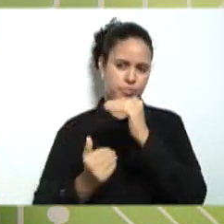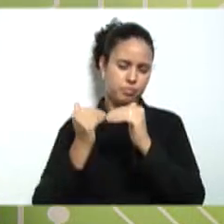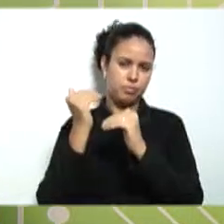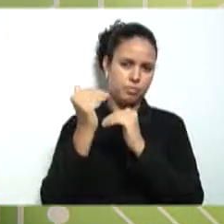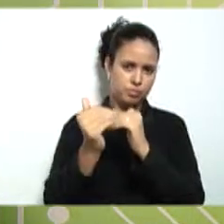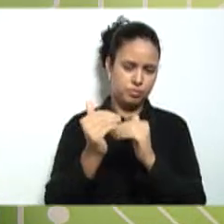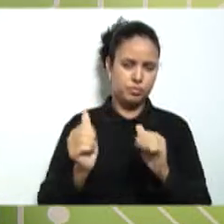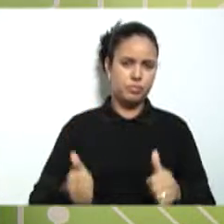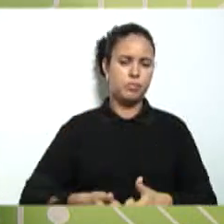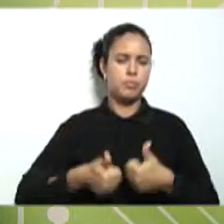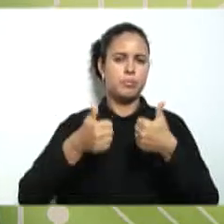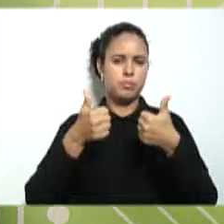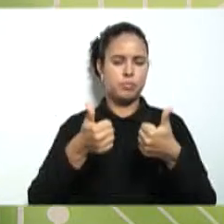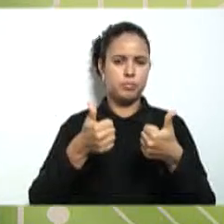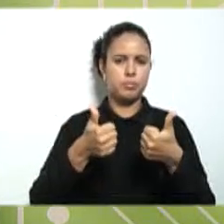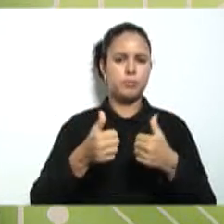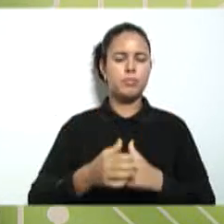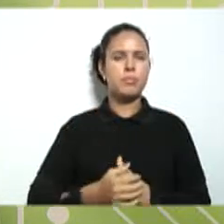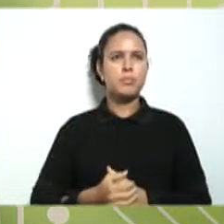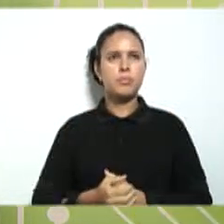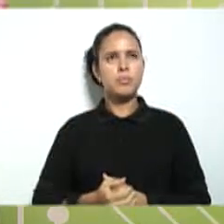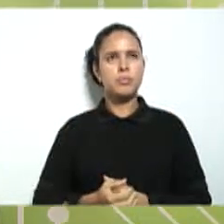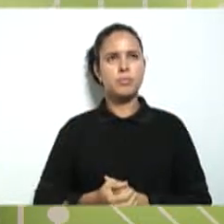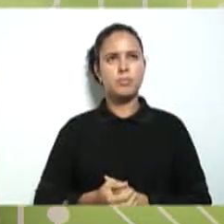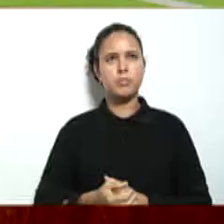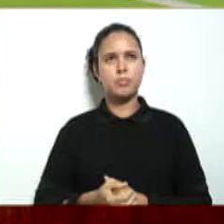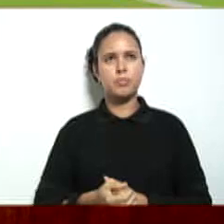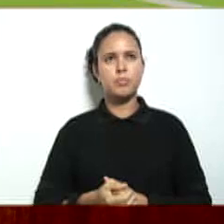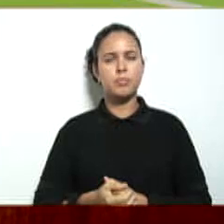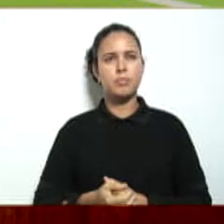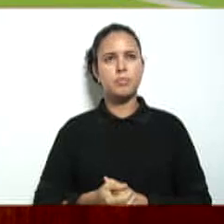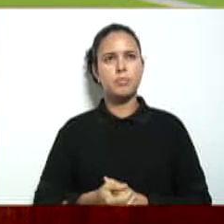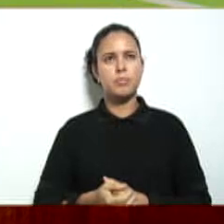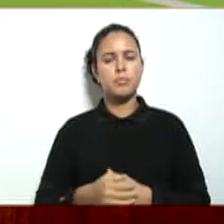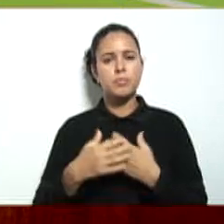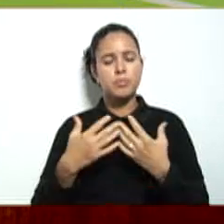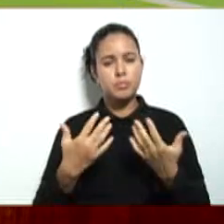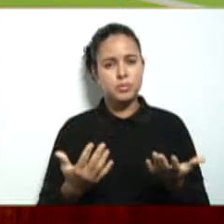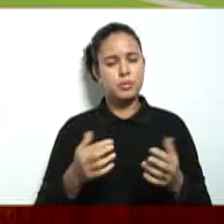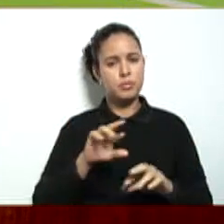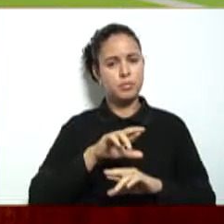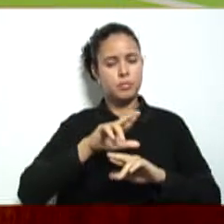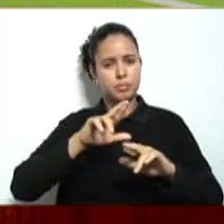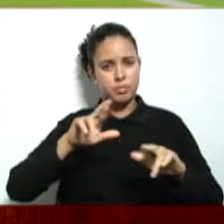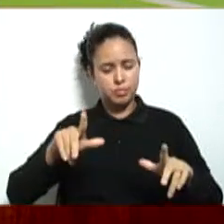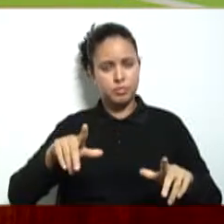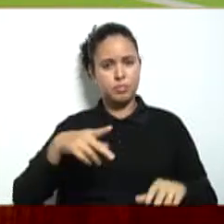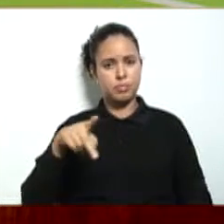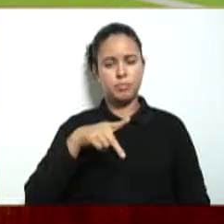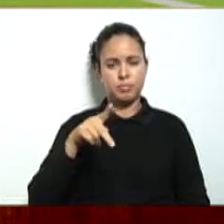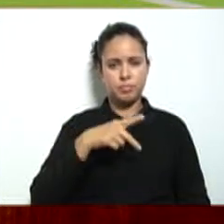crescimento, a melhoria e o desenvolvimento. E essa diversidade, professora Denise, ela vai trazer